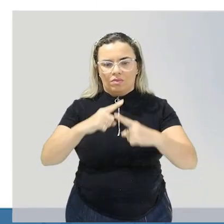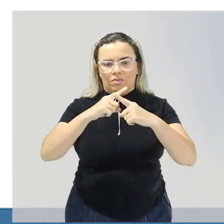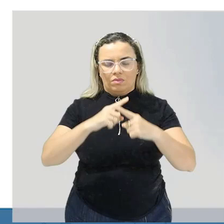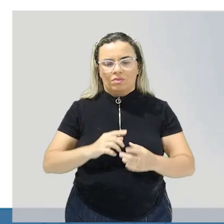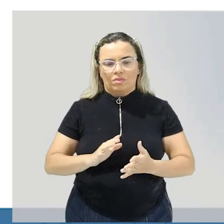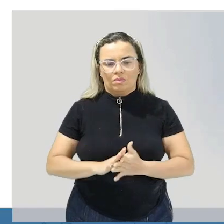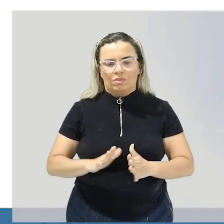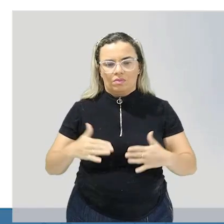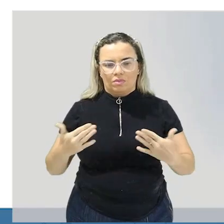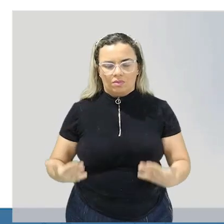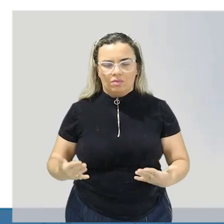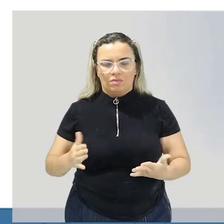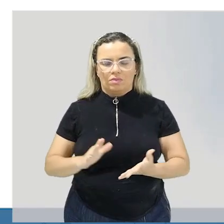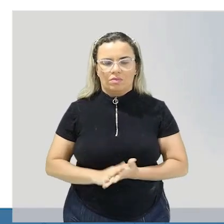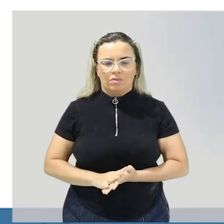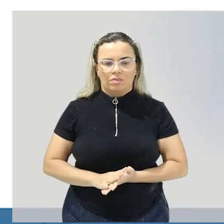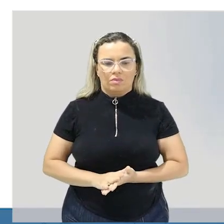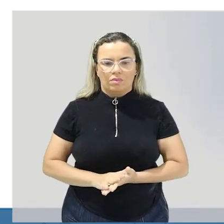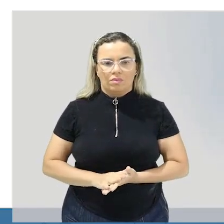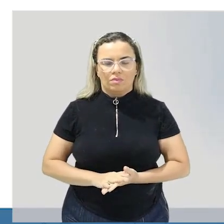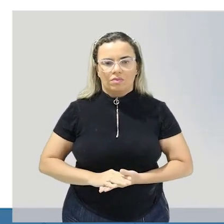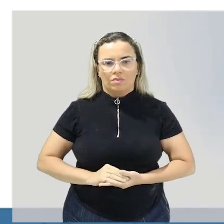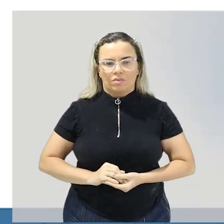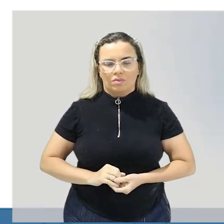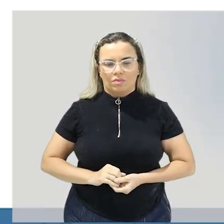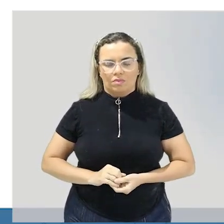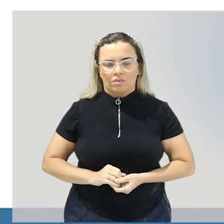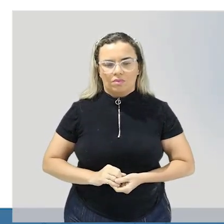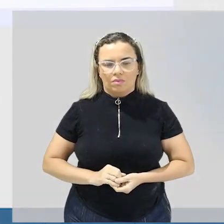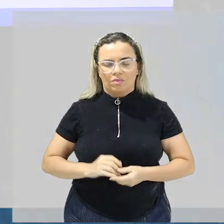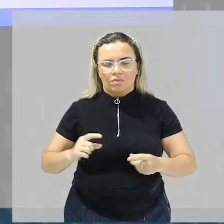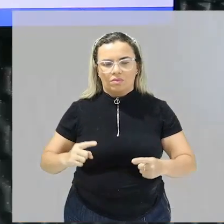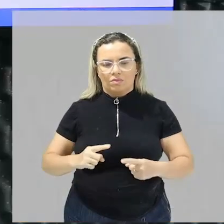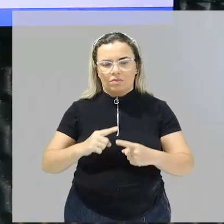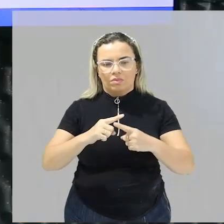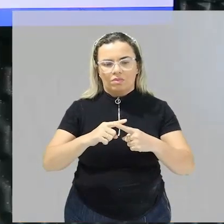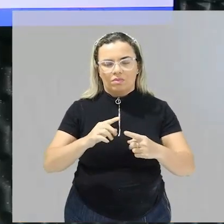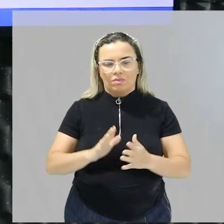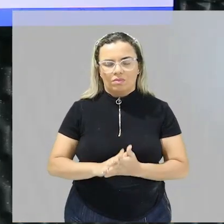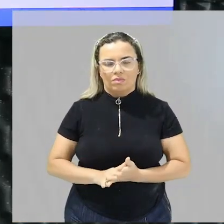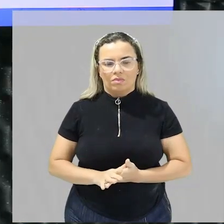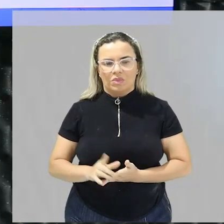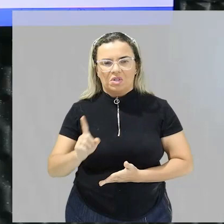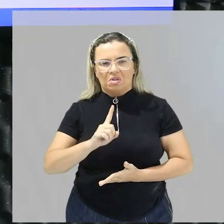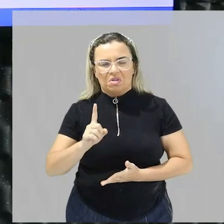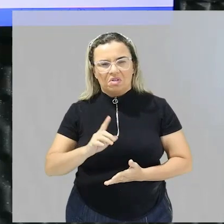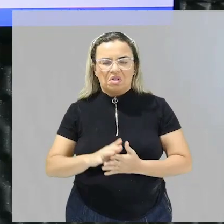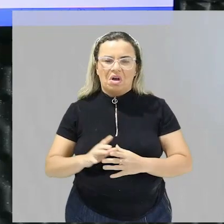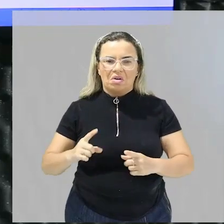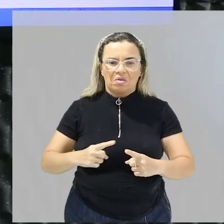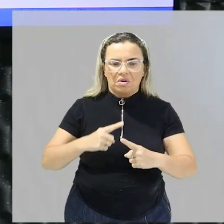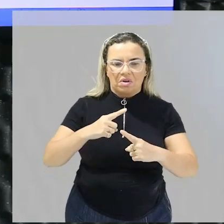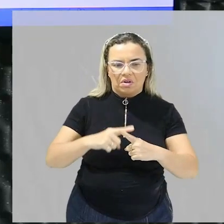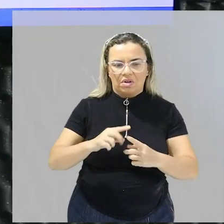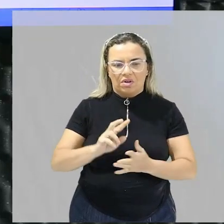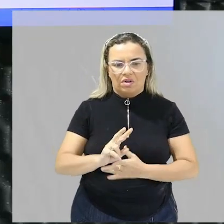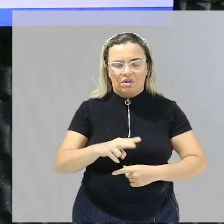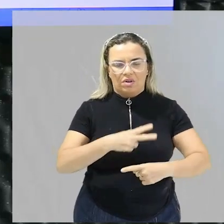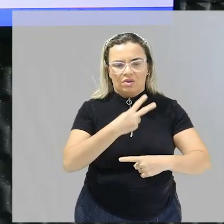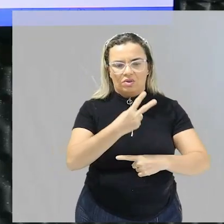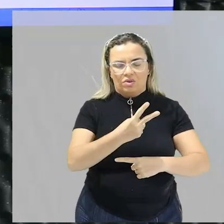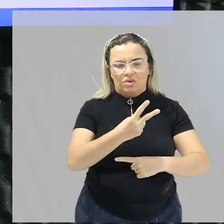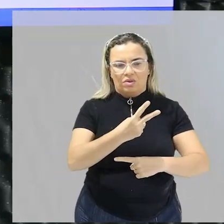a produto dos extremos, tá? Então, até não foi nem necessário multiplicar. Na verdade, esse 2 aqui que